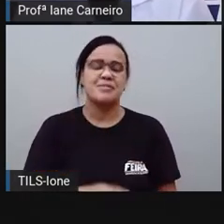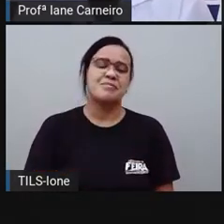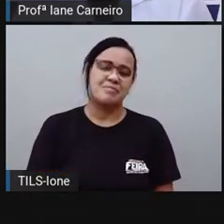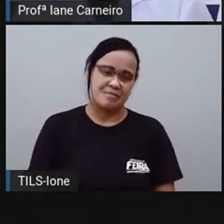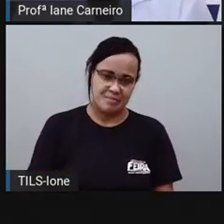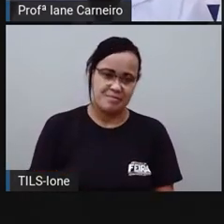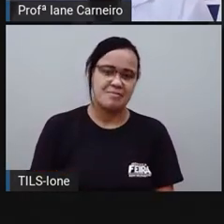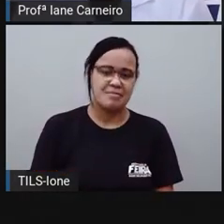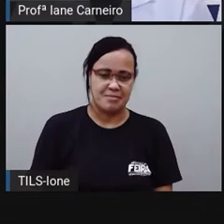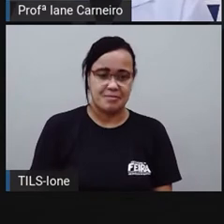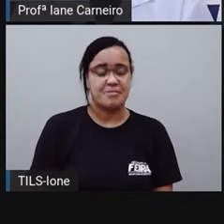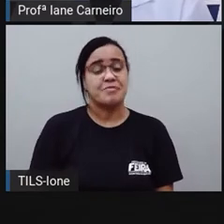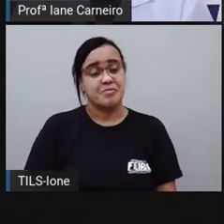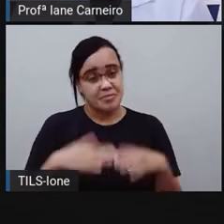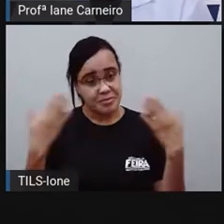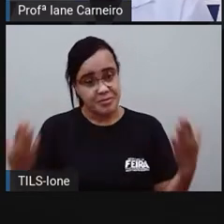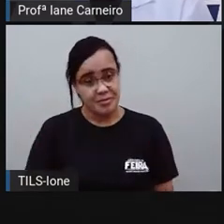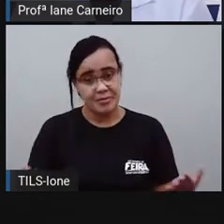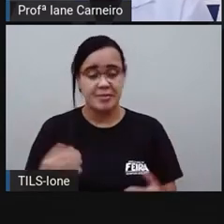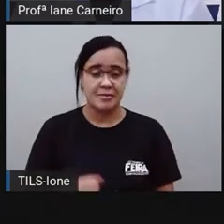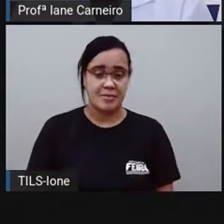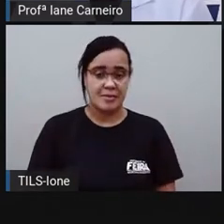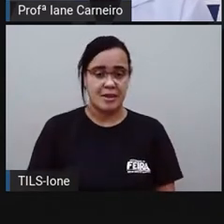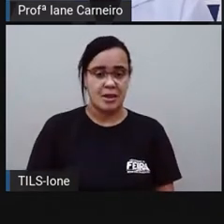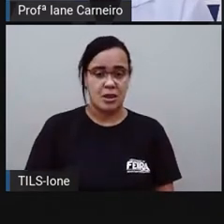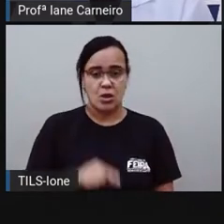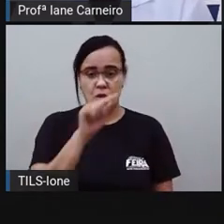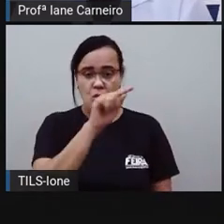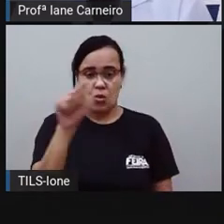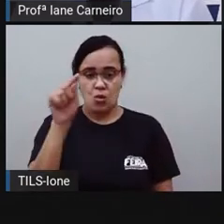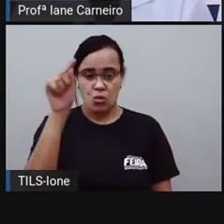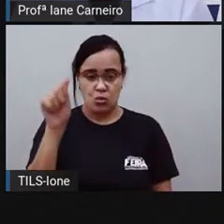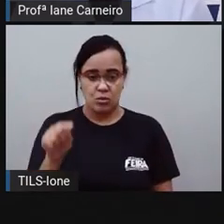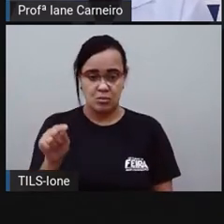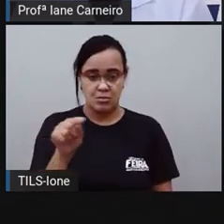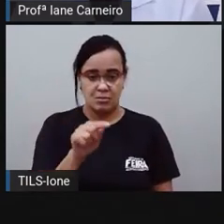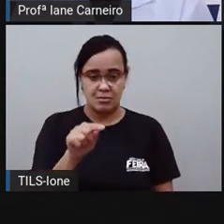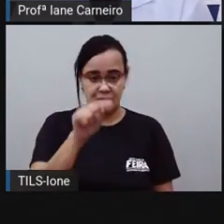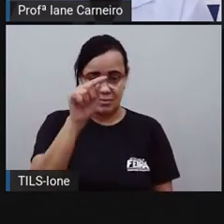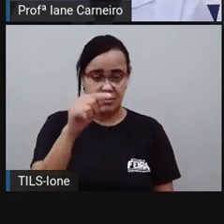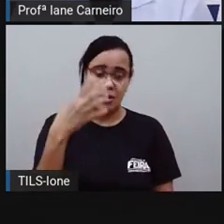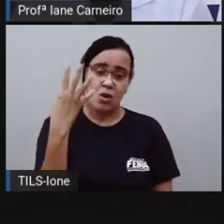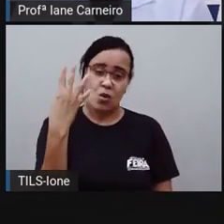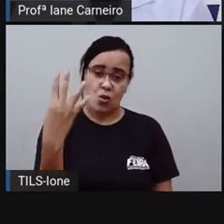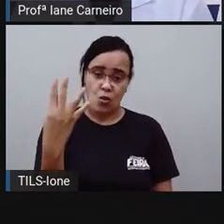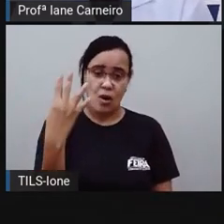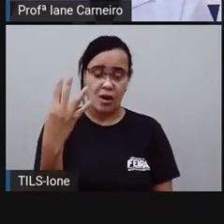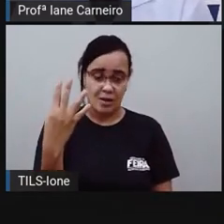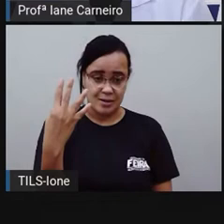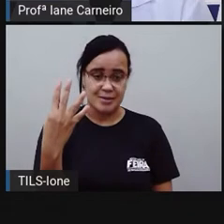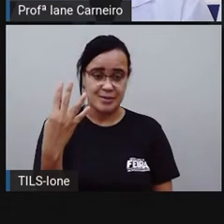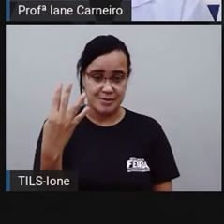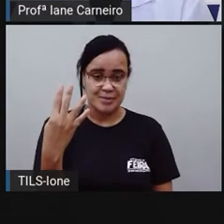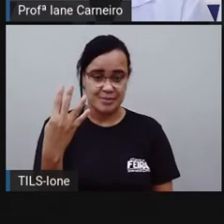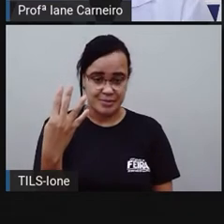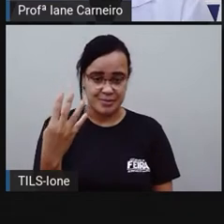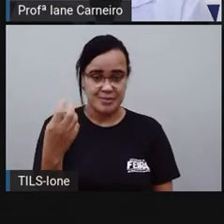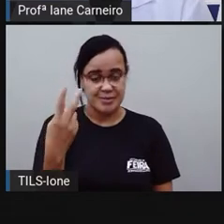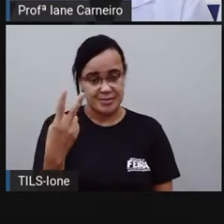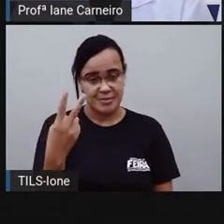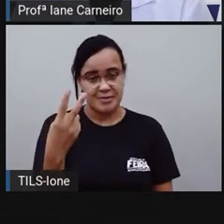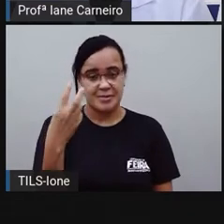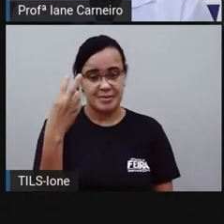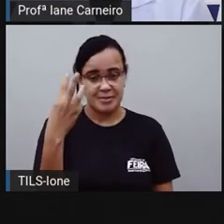né? Então, quantos lados, né, tem um quadrado? Ó, um,